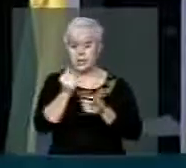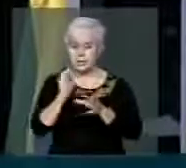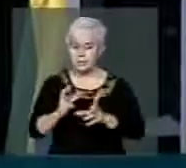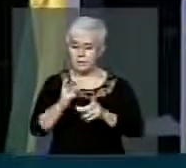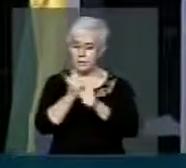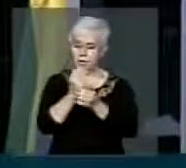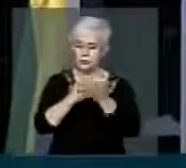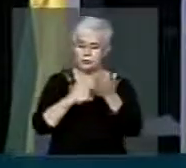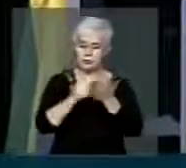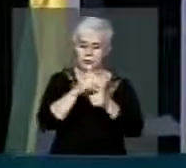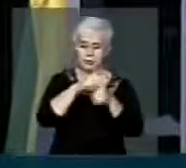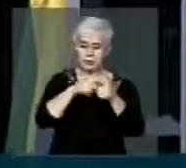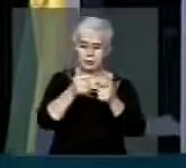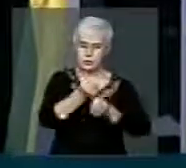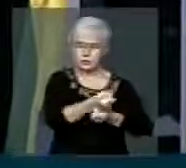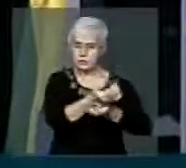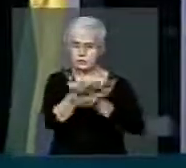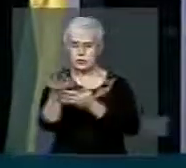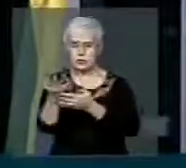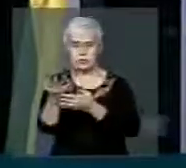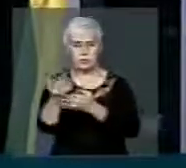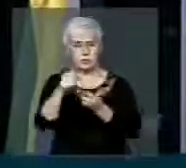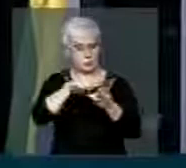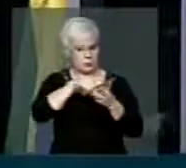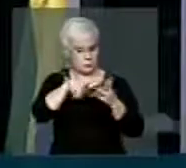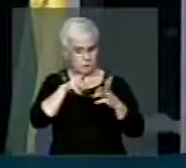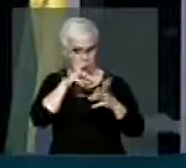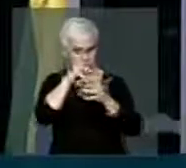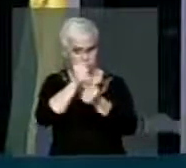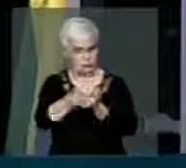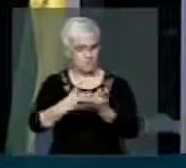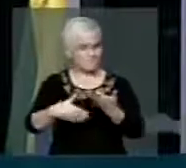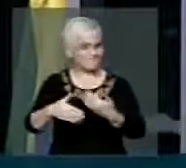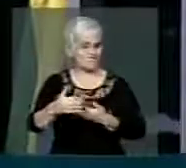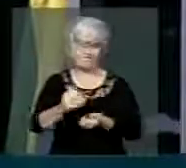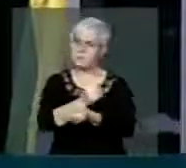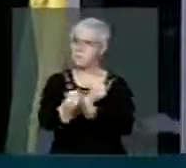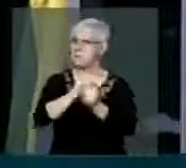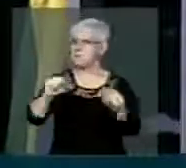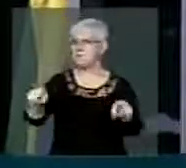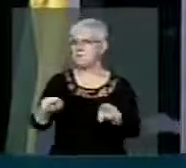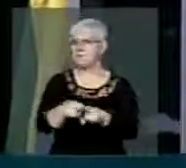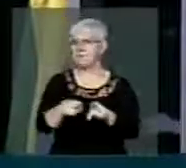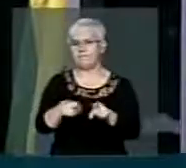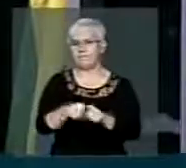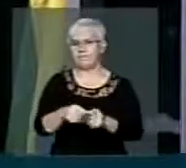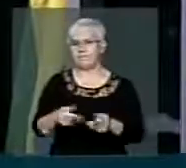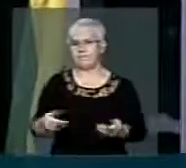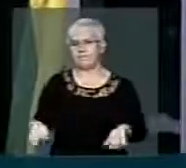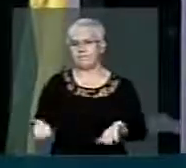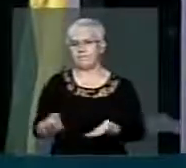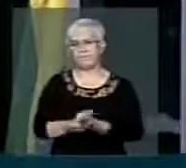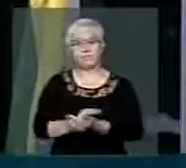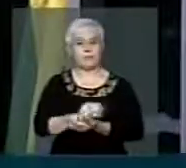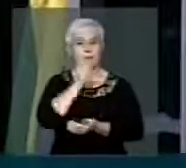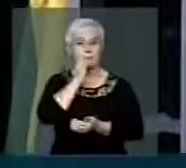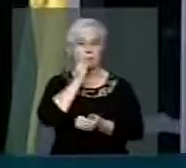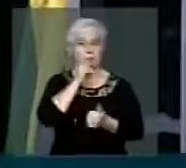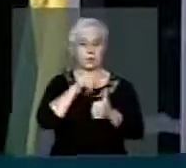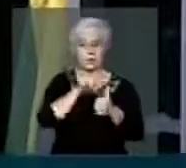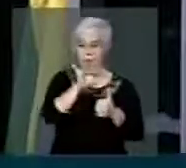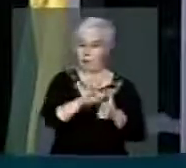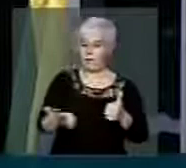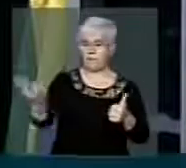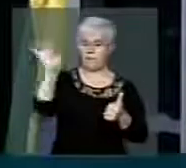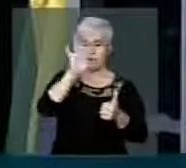é extremamente, senhor presidente, fora da realidade. Enquanto a nível federal,